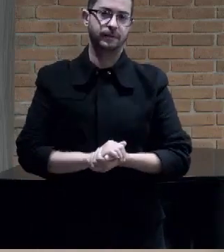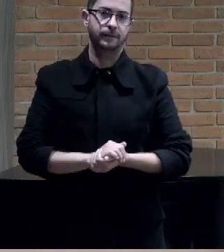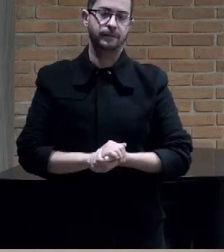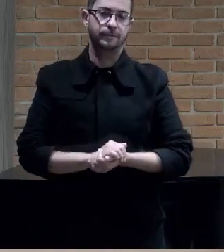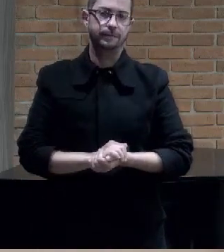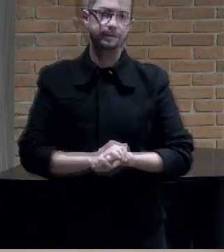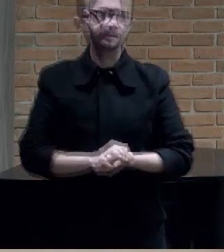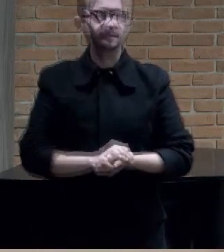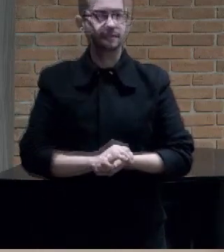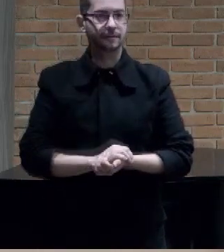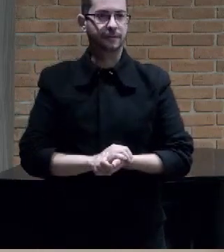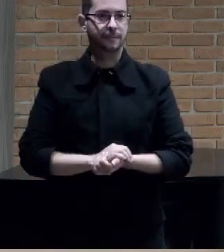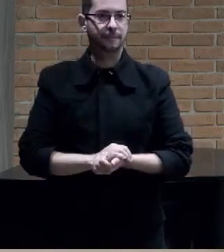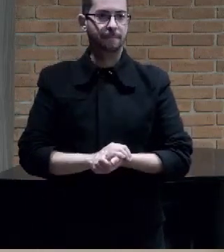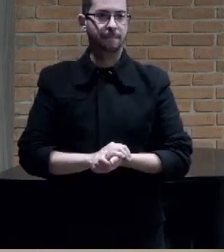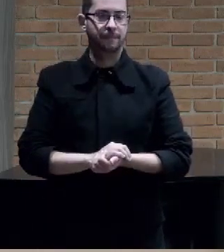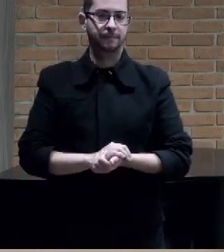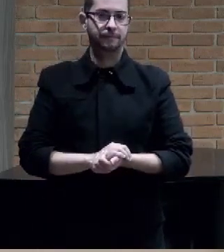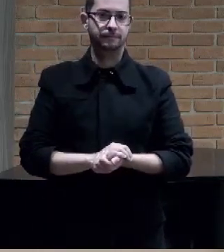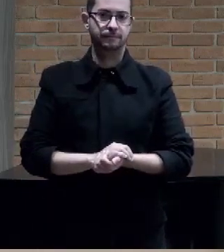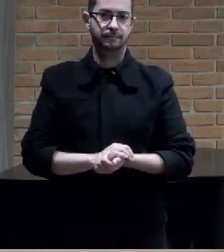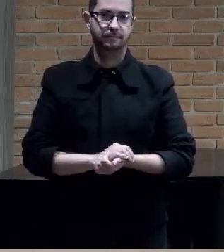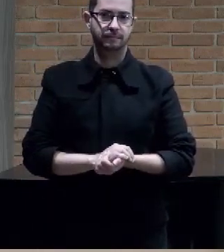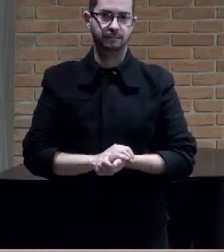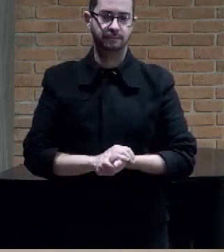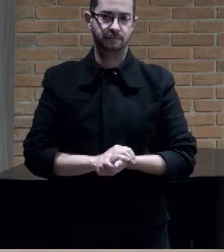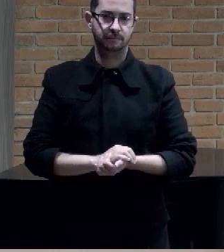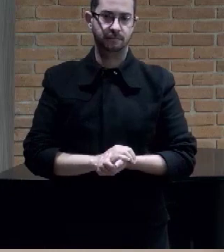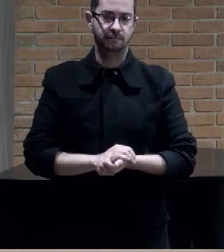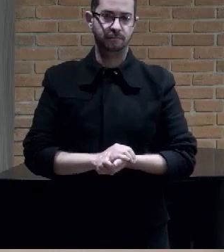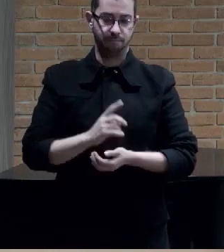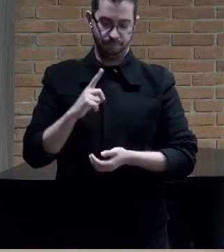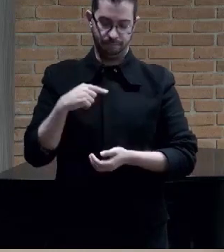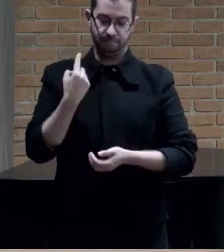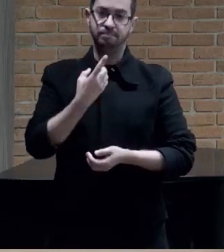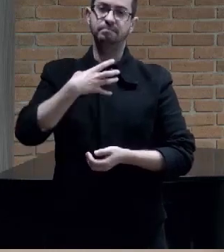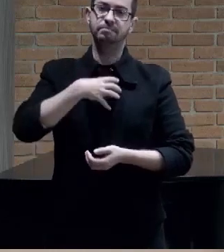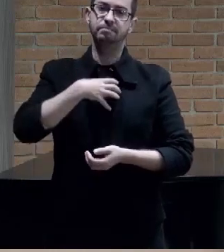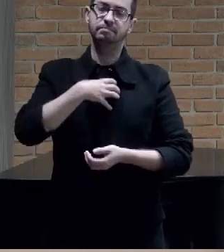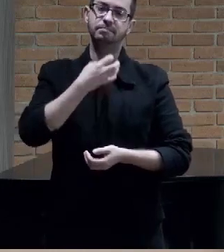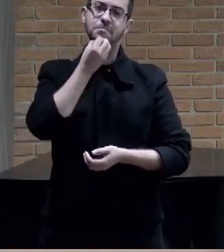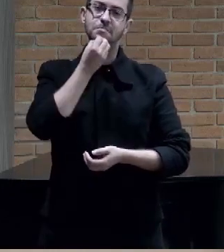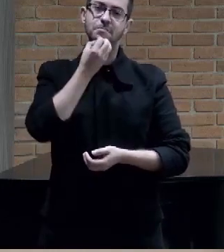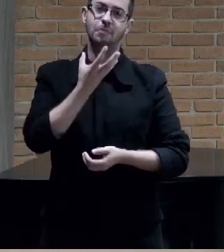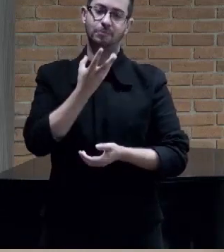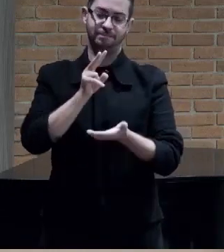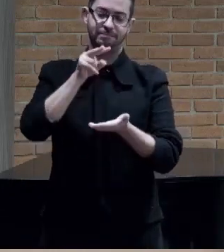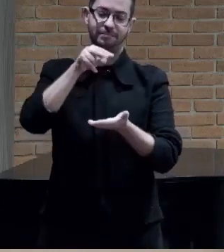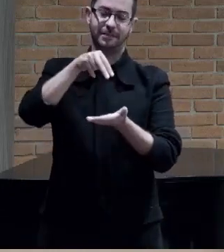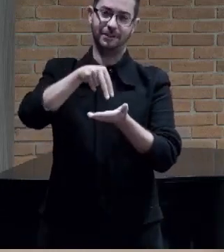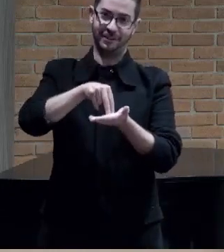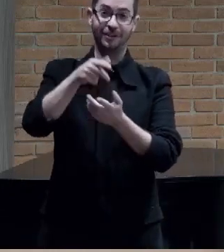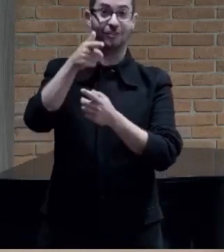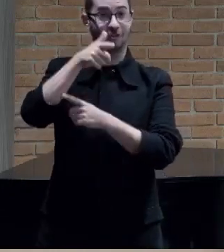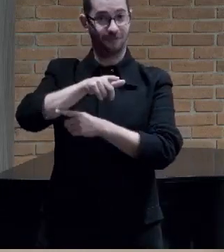como vocês estão? Muito bom estar aqui, de volta para a nossa